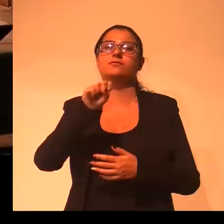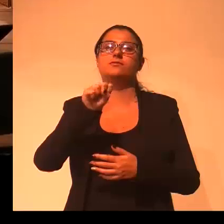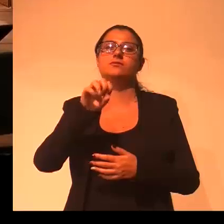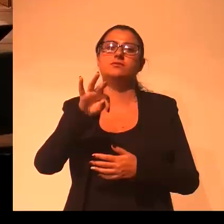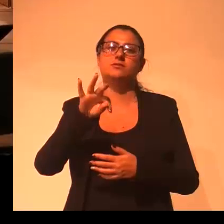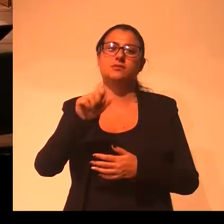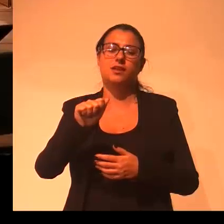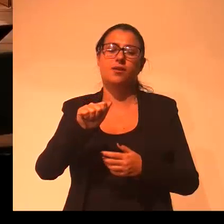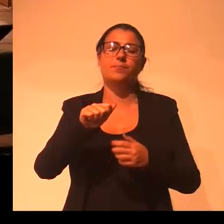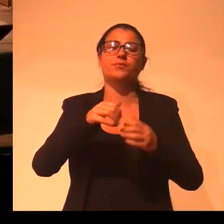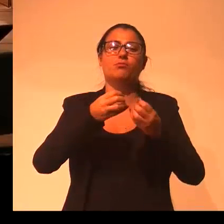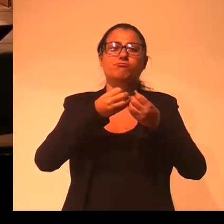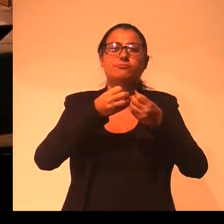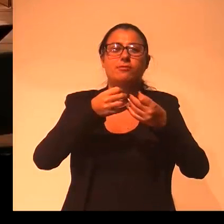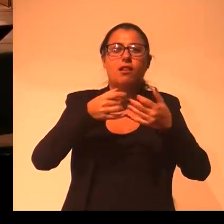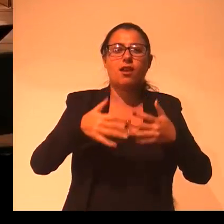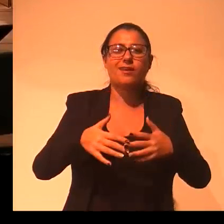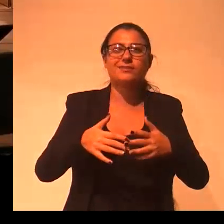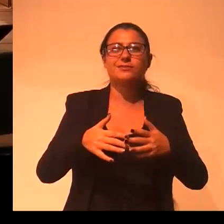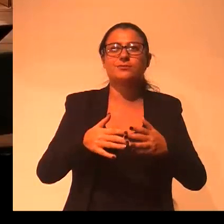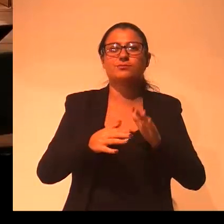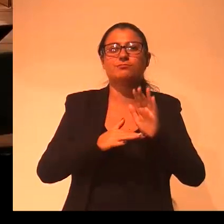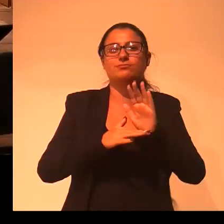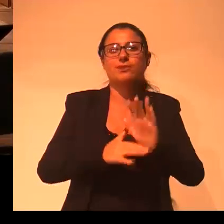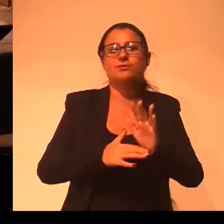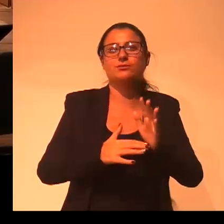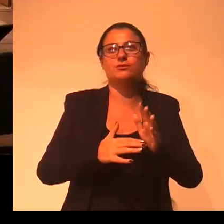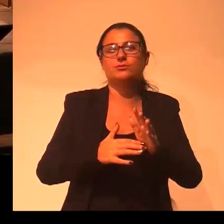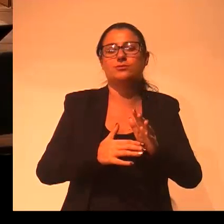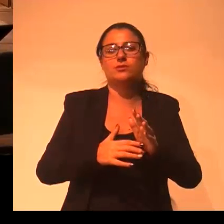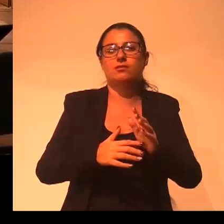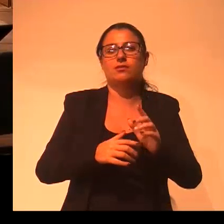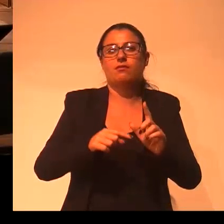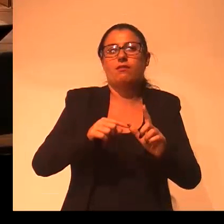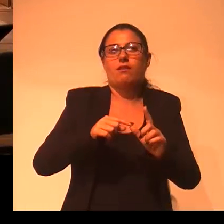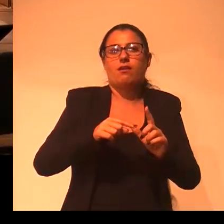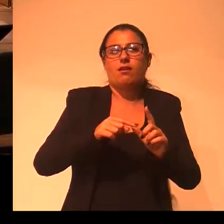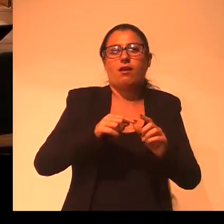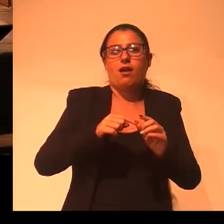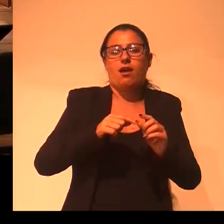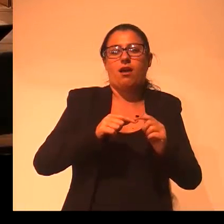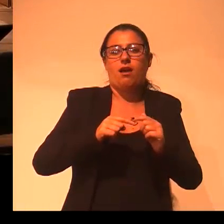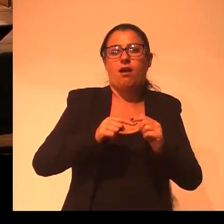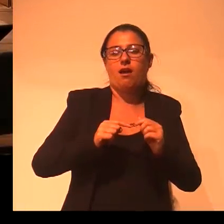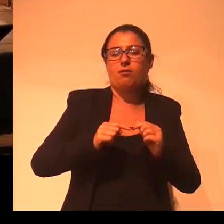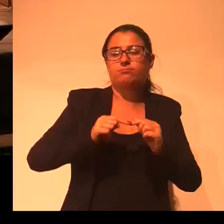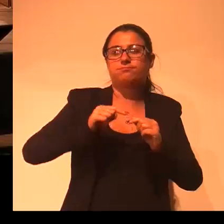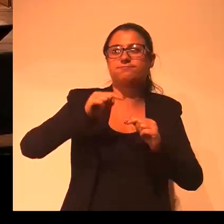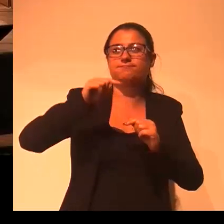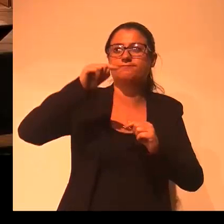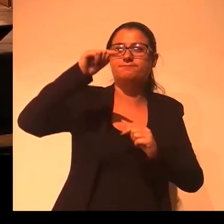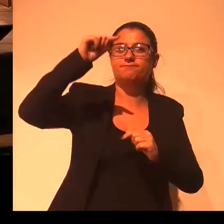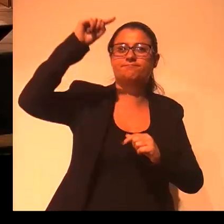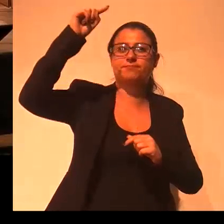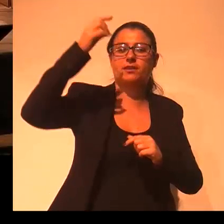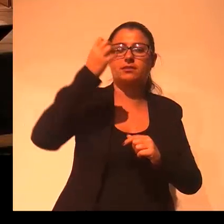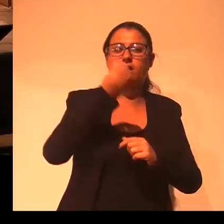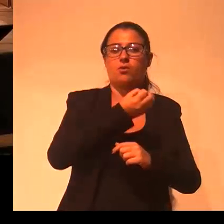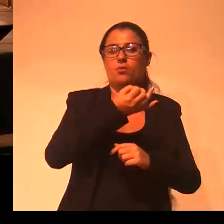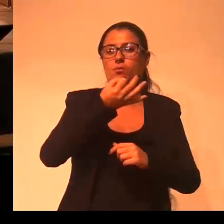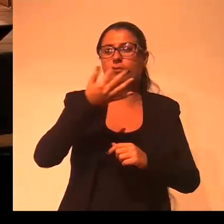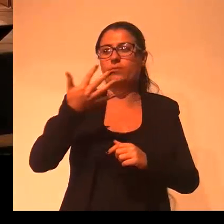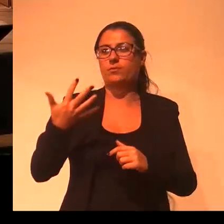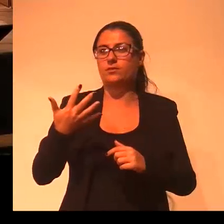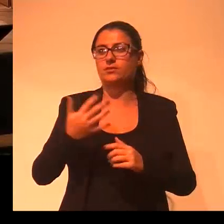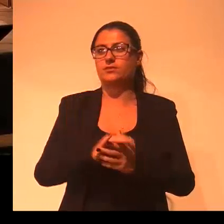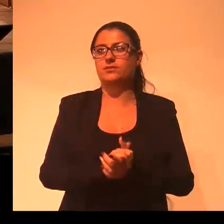serviço contribui com a ampliação desse... Eu não tenho um laudo científico, sim, mas a nossa experiência indica que isso contribuiu. Sim. Se a gente tivesse combinado, não